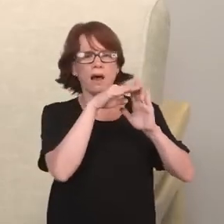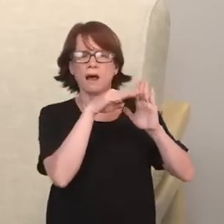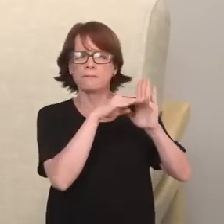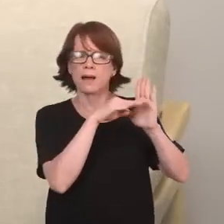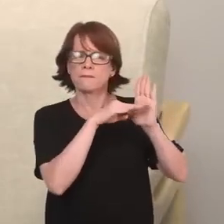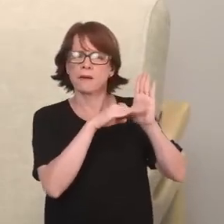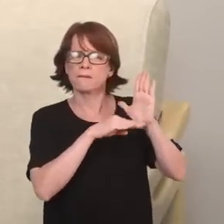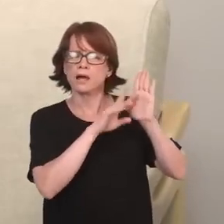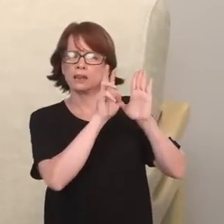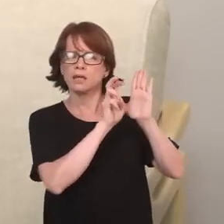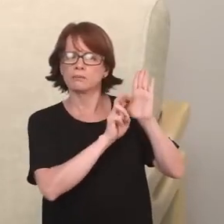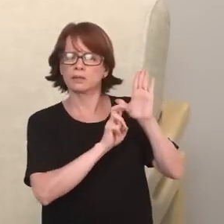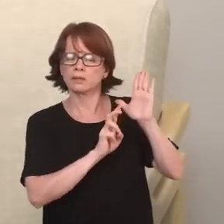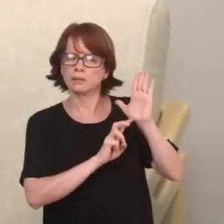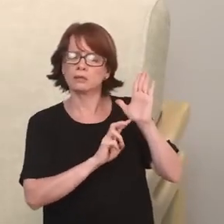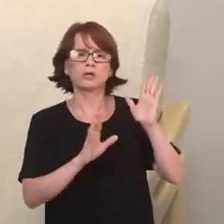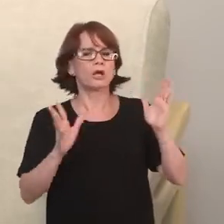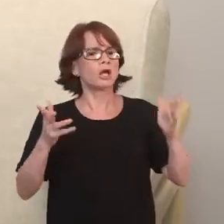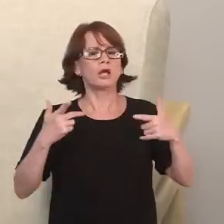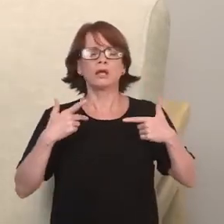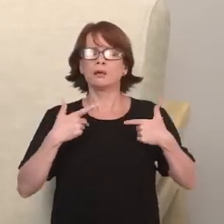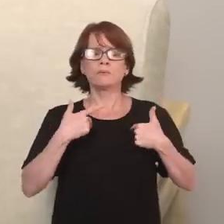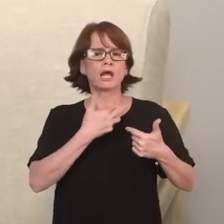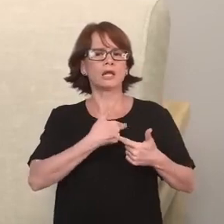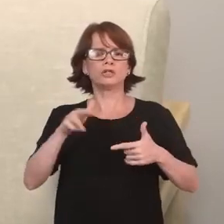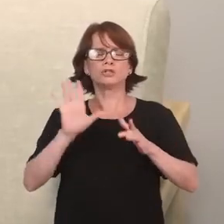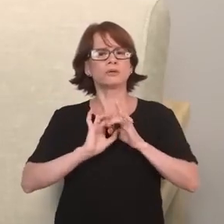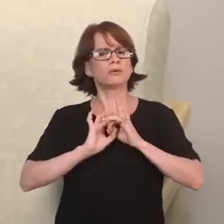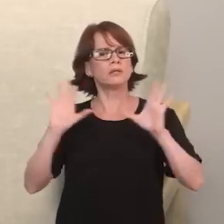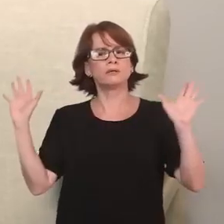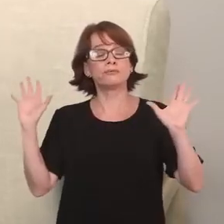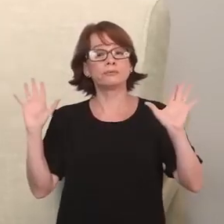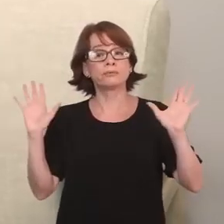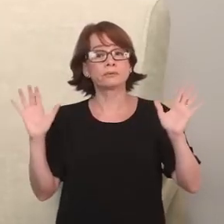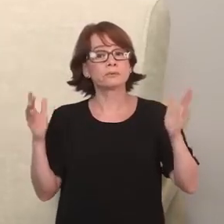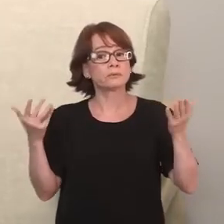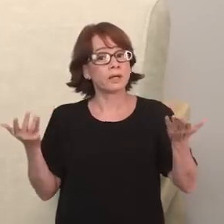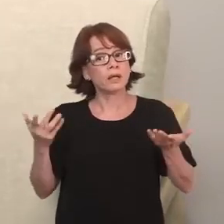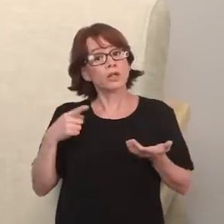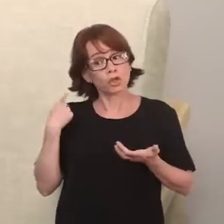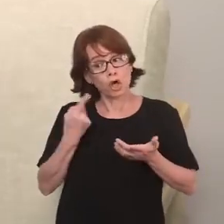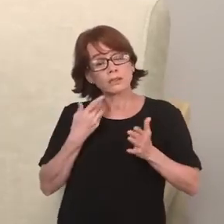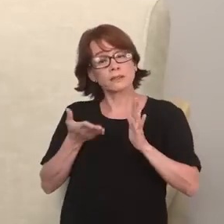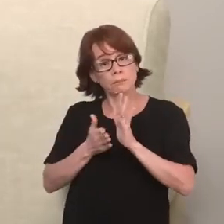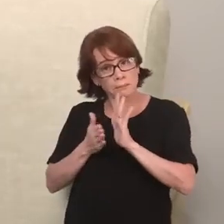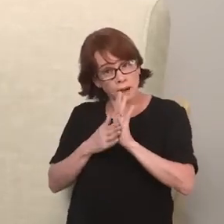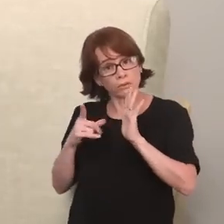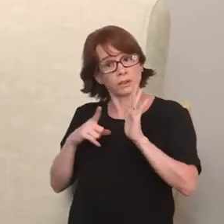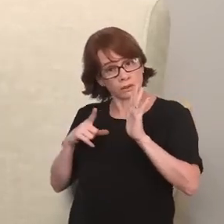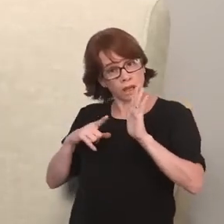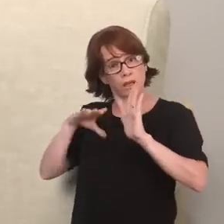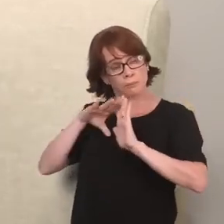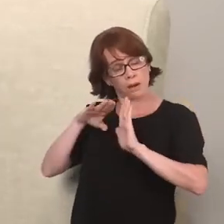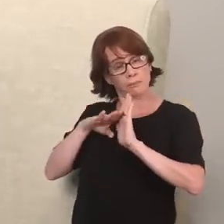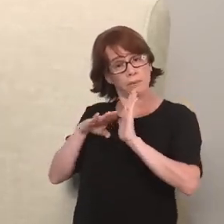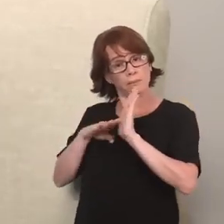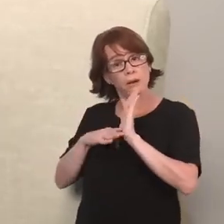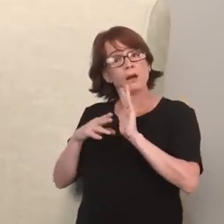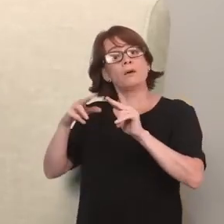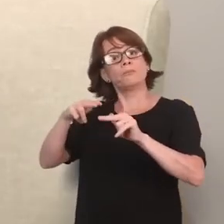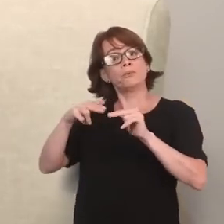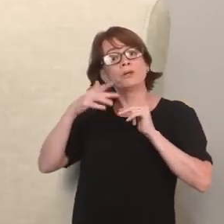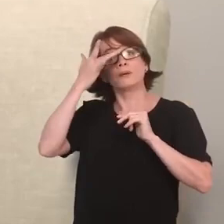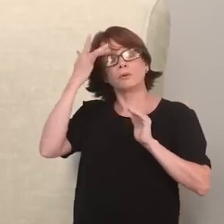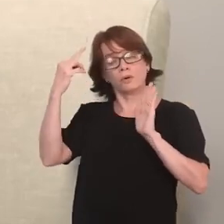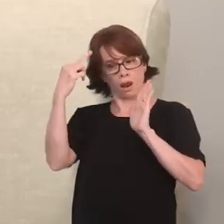poder exercer a minha crença livremente. E a esquerda ataca tudo isso. Então as pessoas se identificam com a gente. Por isso que a gente não